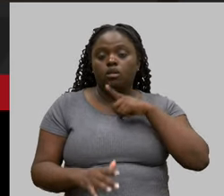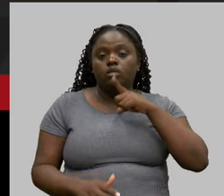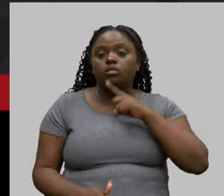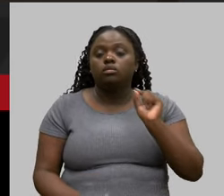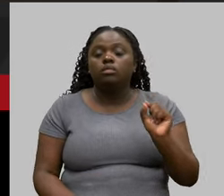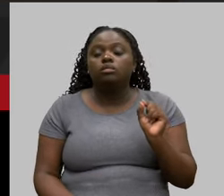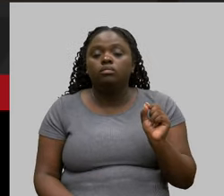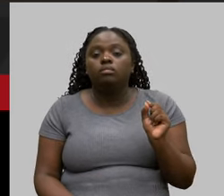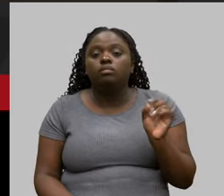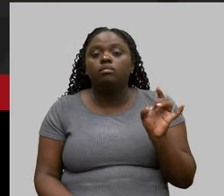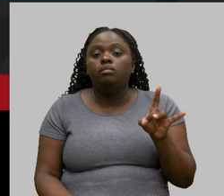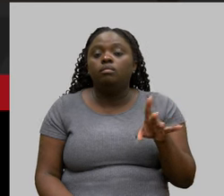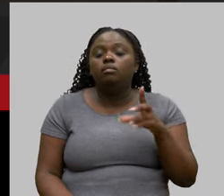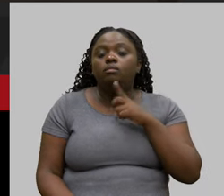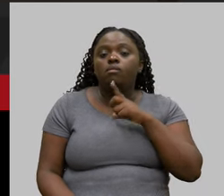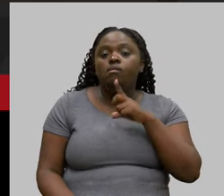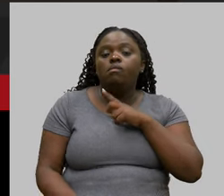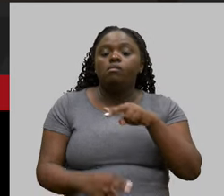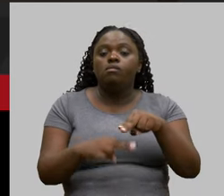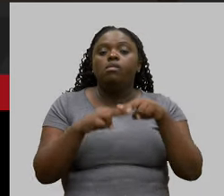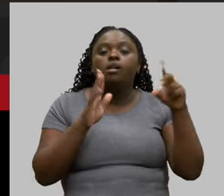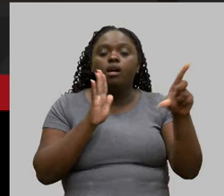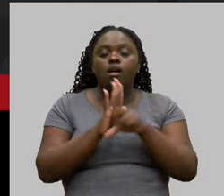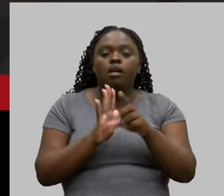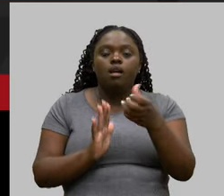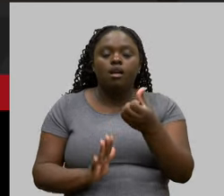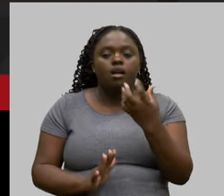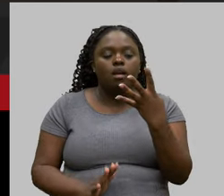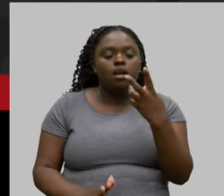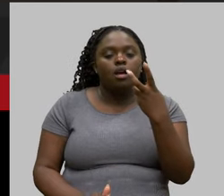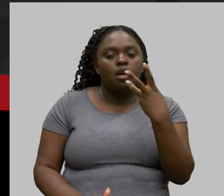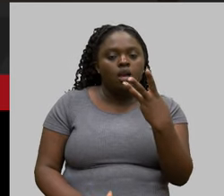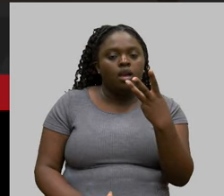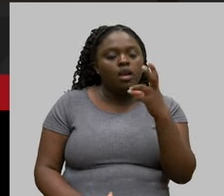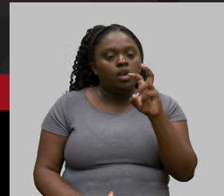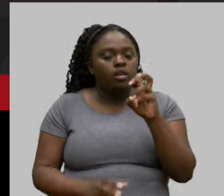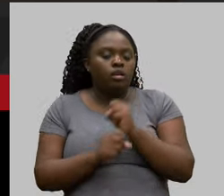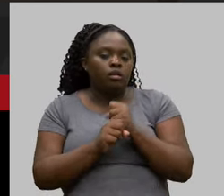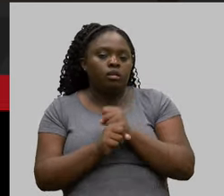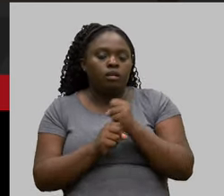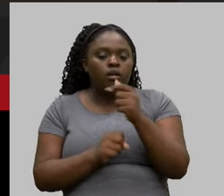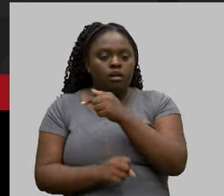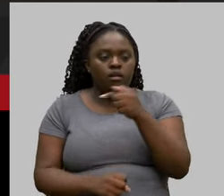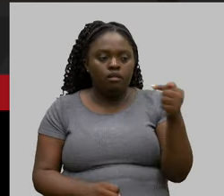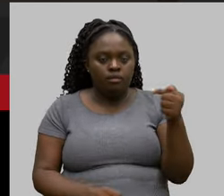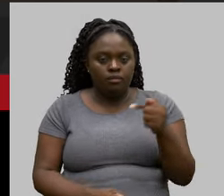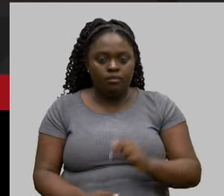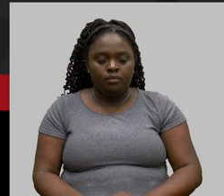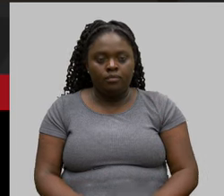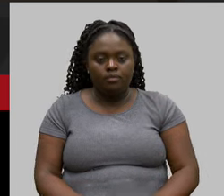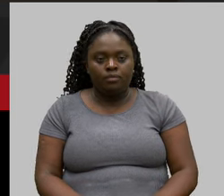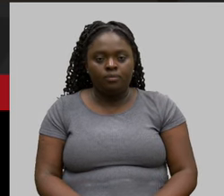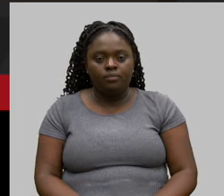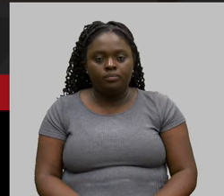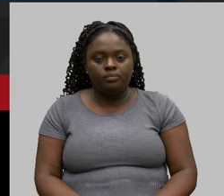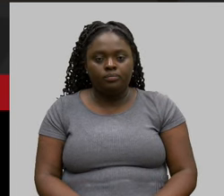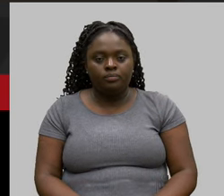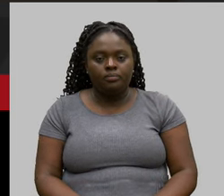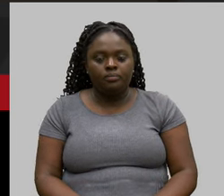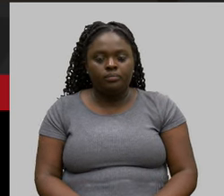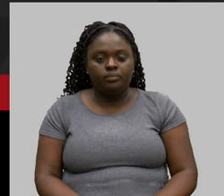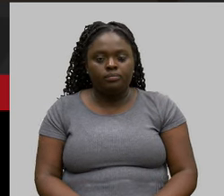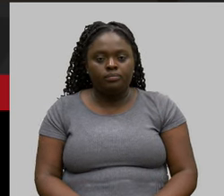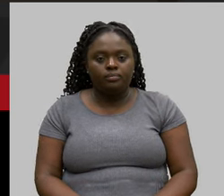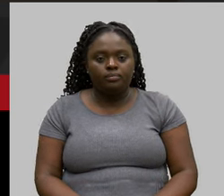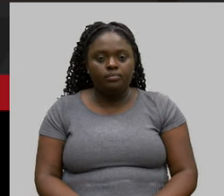só existia pela lei 6435 de 77 eh a